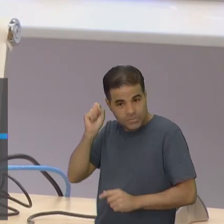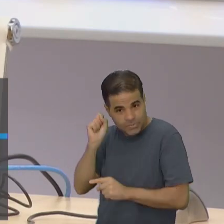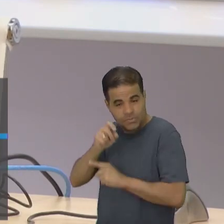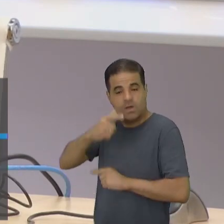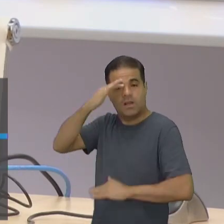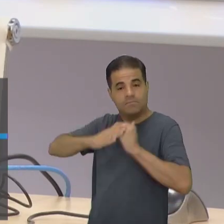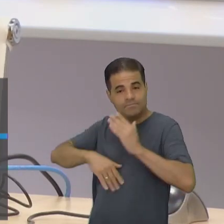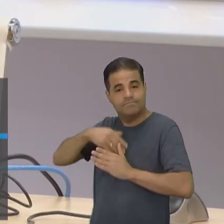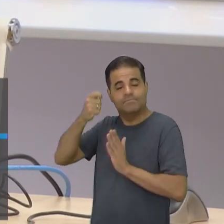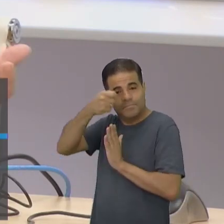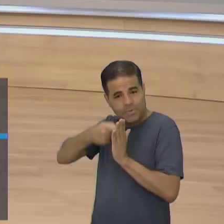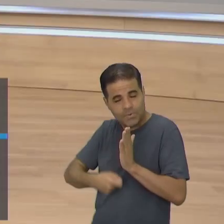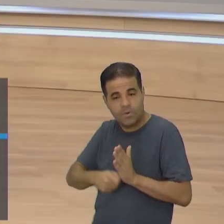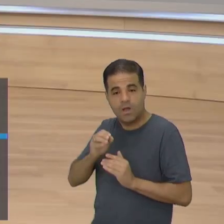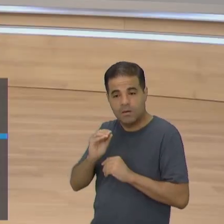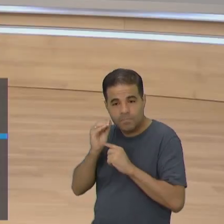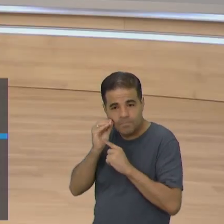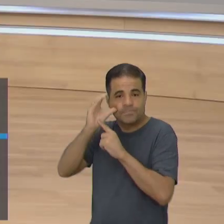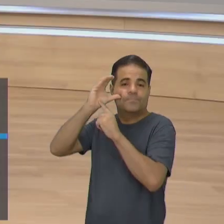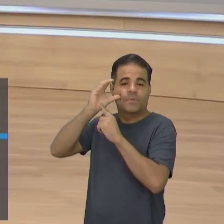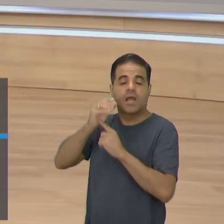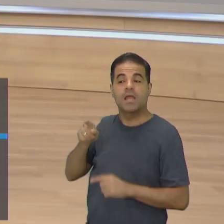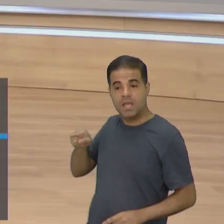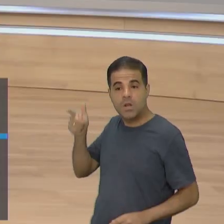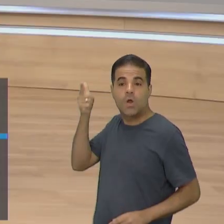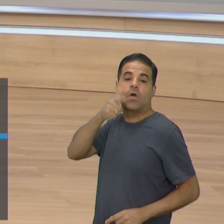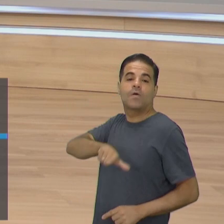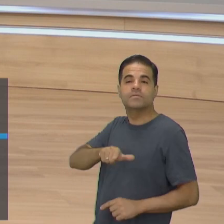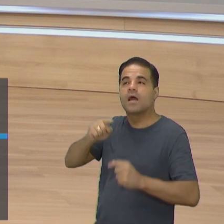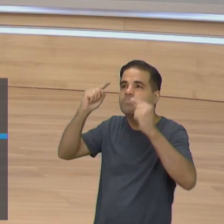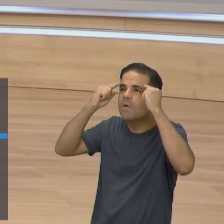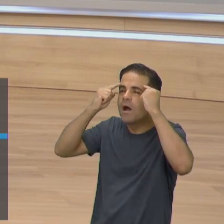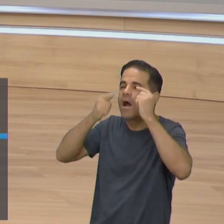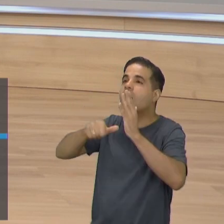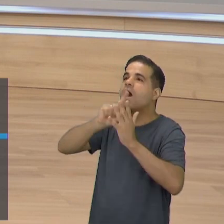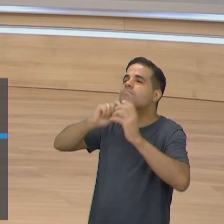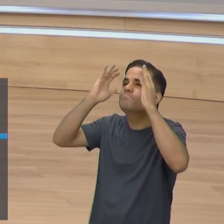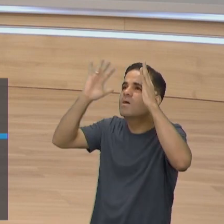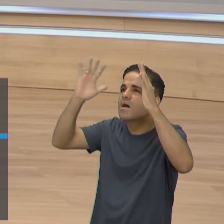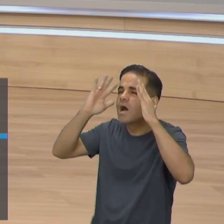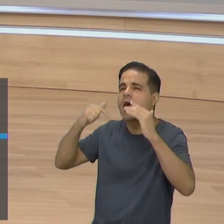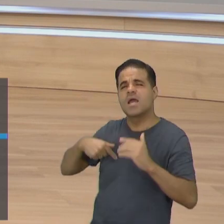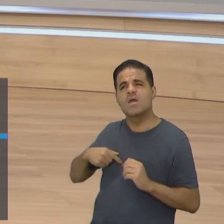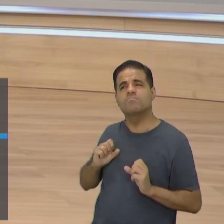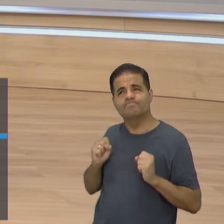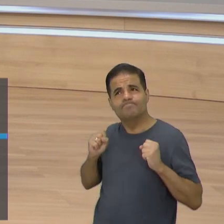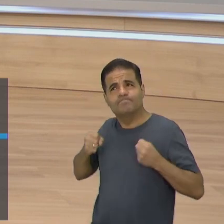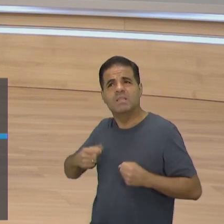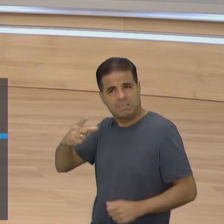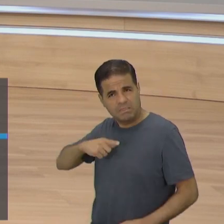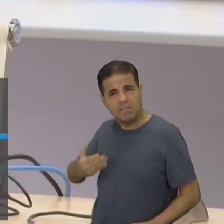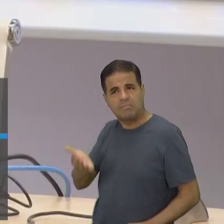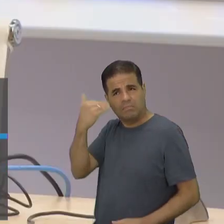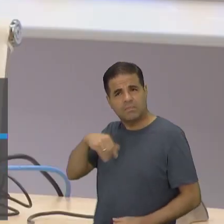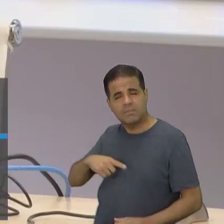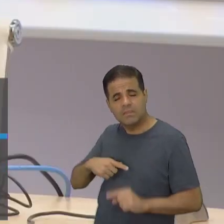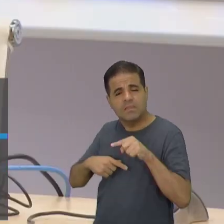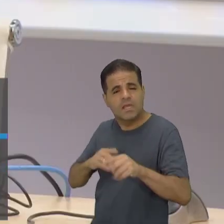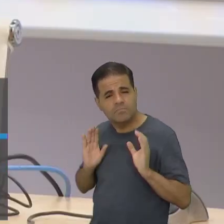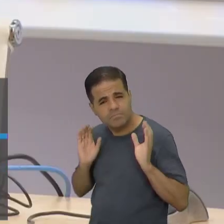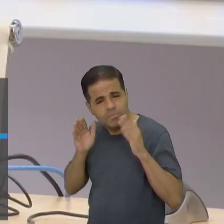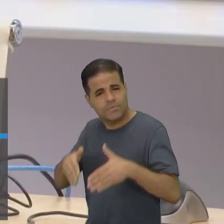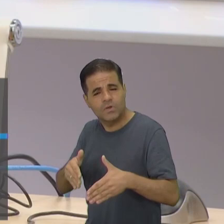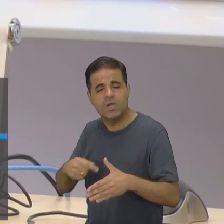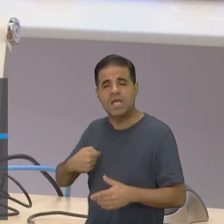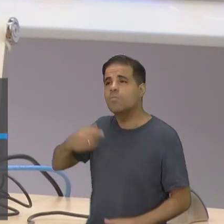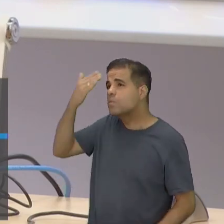tornando produtor também desse conhecimento, ele também consegue refletir. Eu me dediquei realmente? Eu